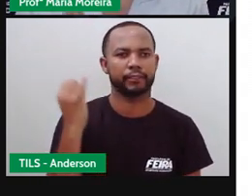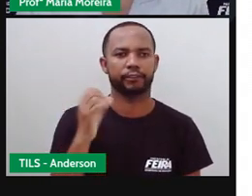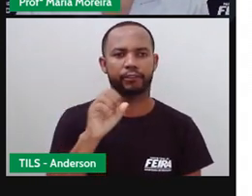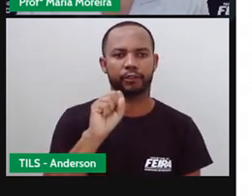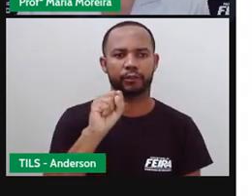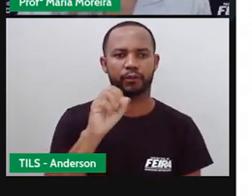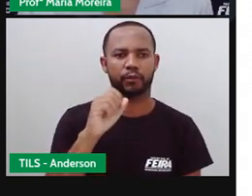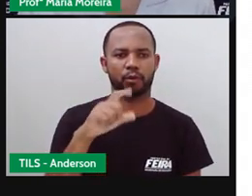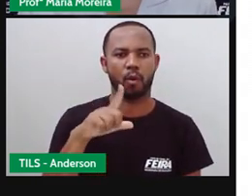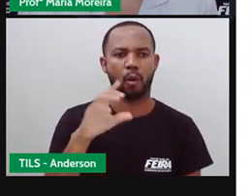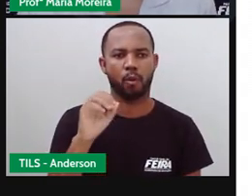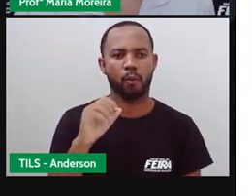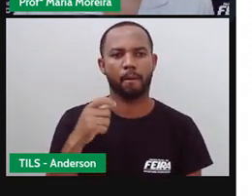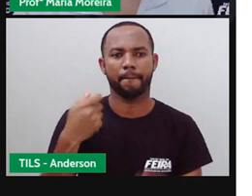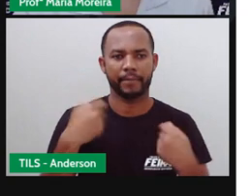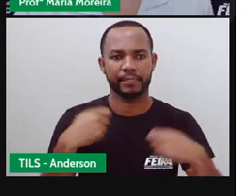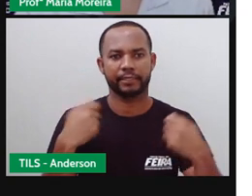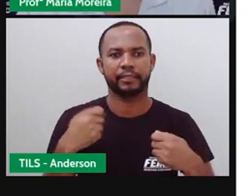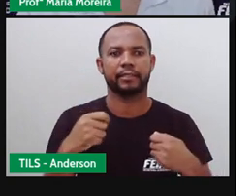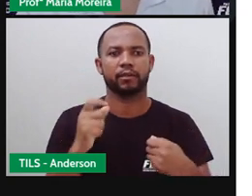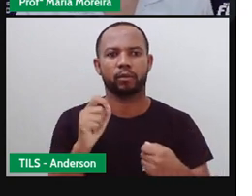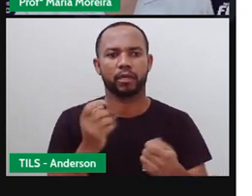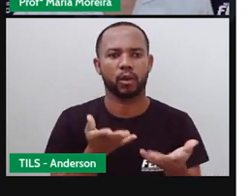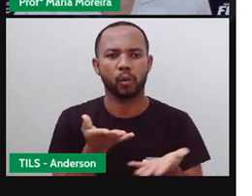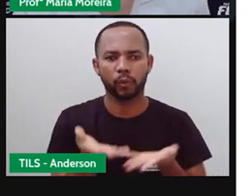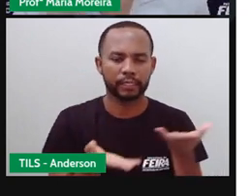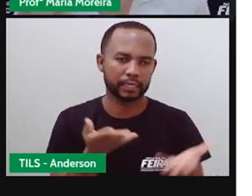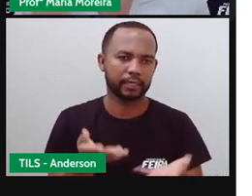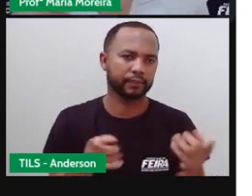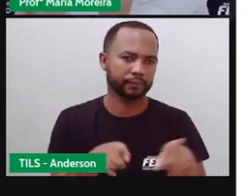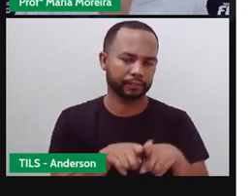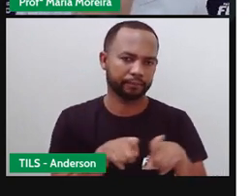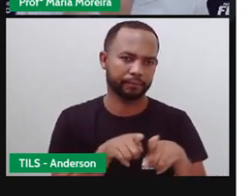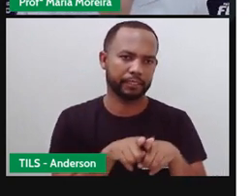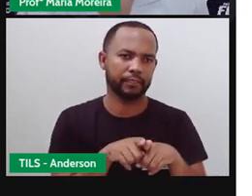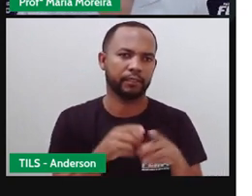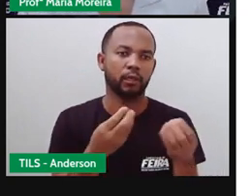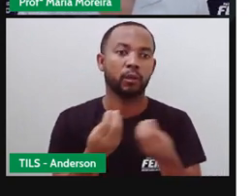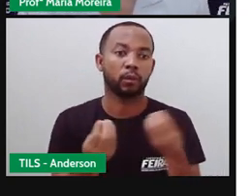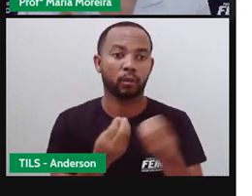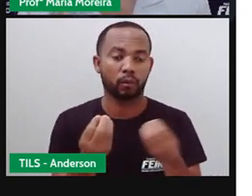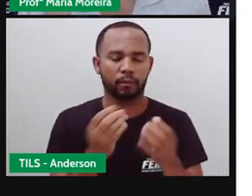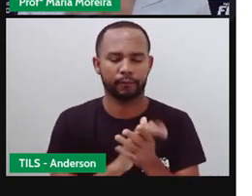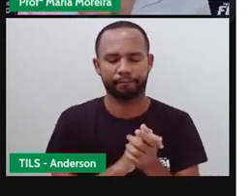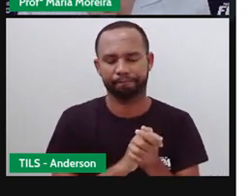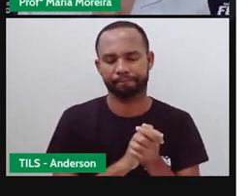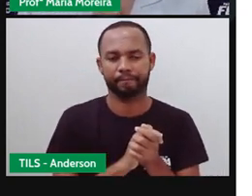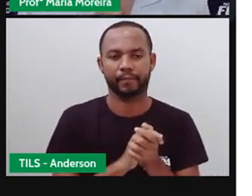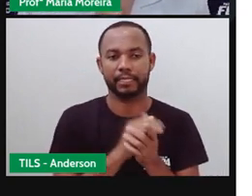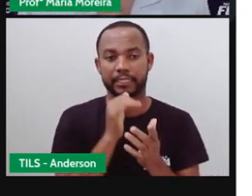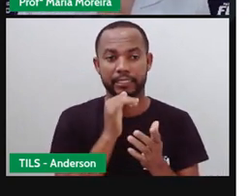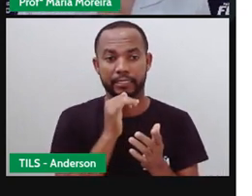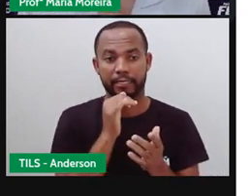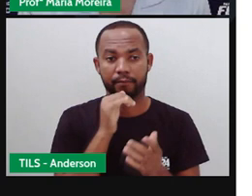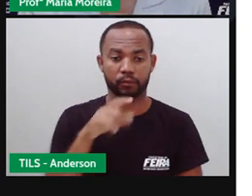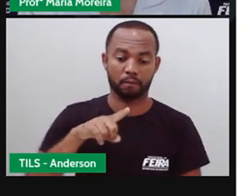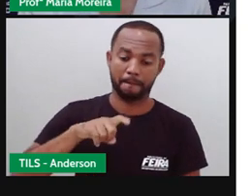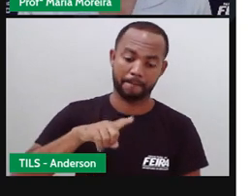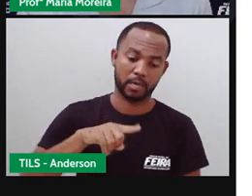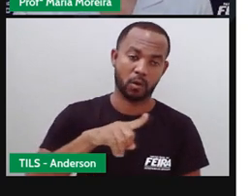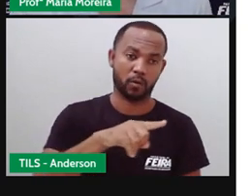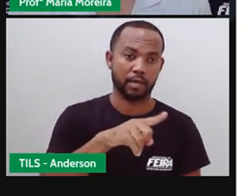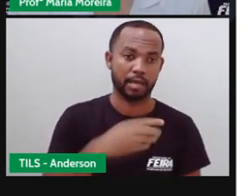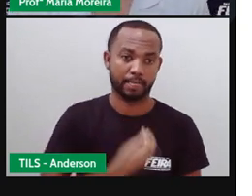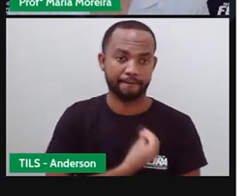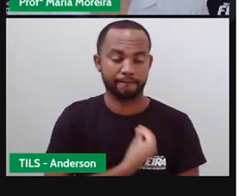é muito muito cuidado aí com o sol e agora já falou que a gente fez essa retomada porque Qual o habitat aí das